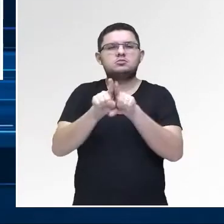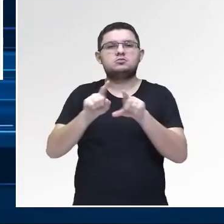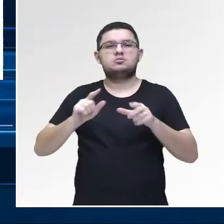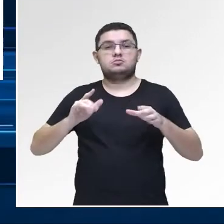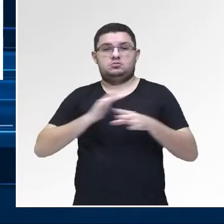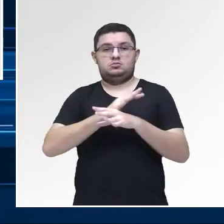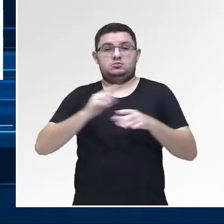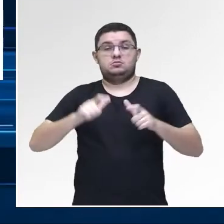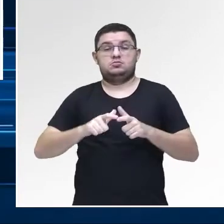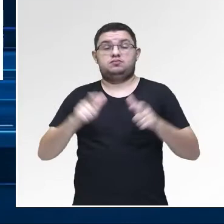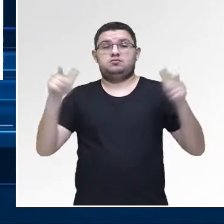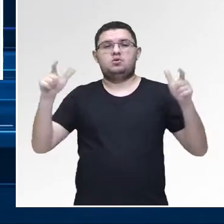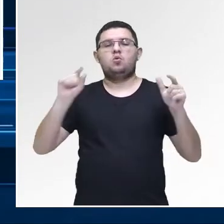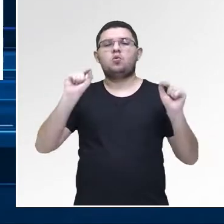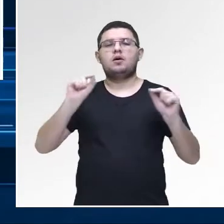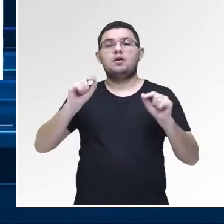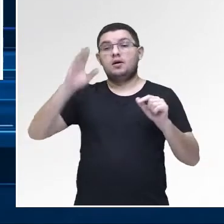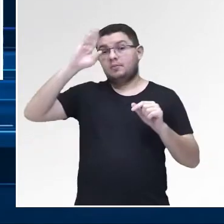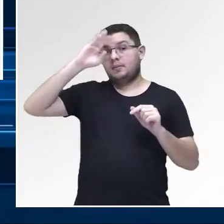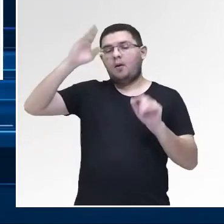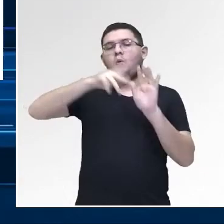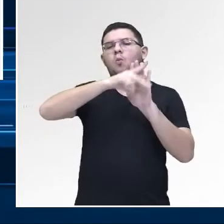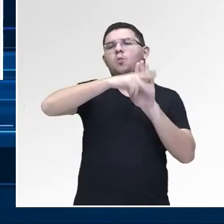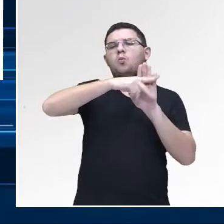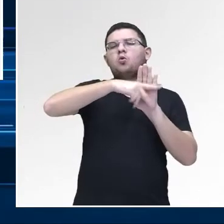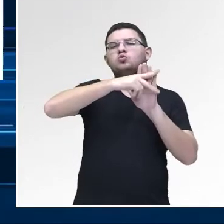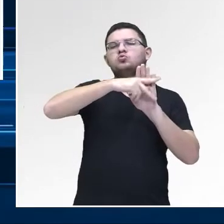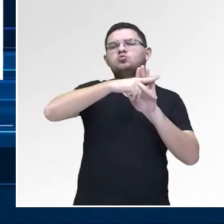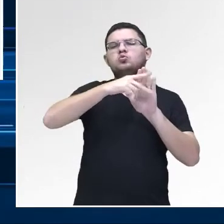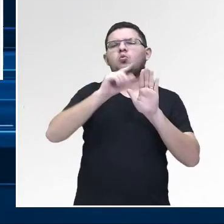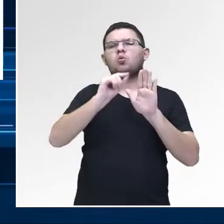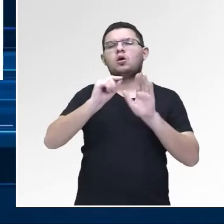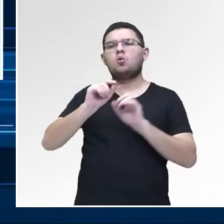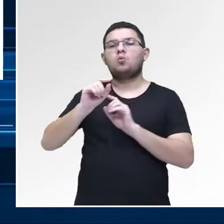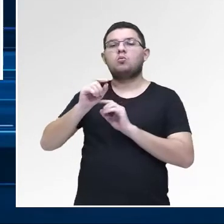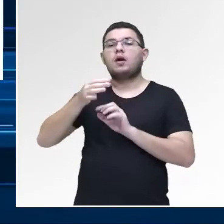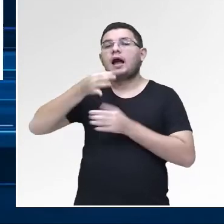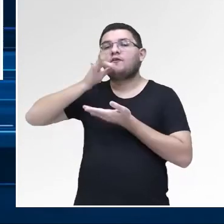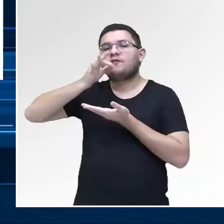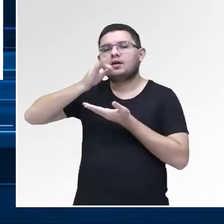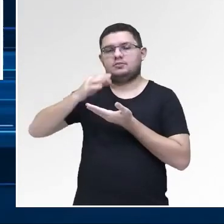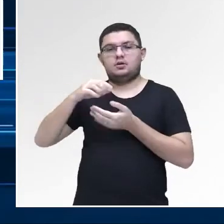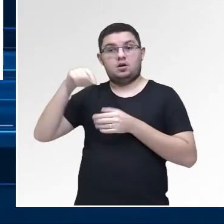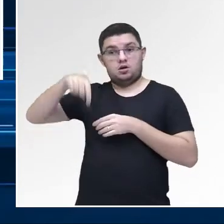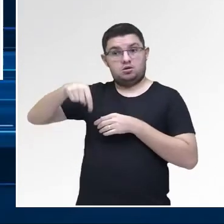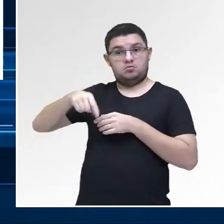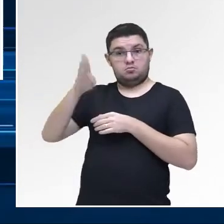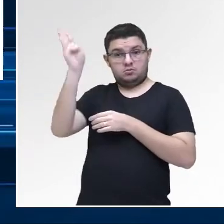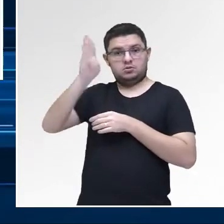país foi o café, Existiam no Brasil grandes lavouras de café,